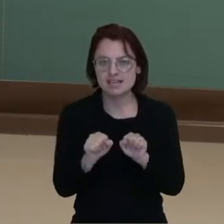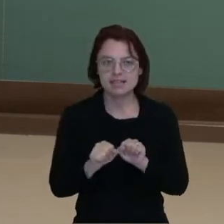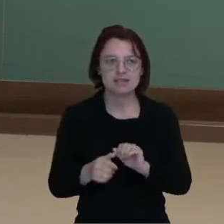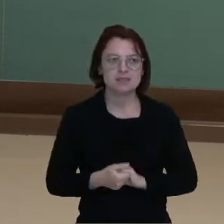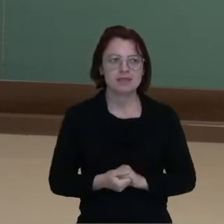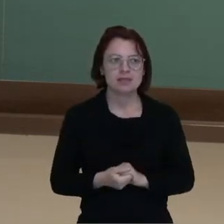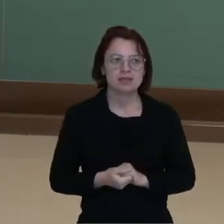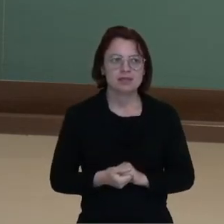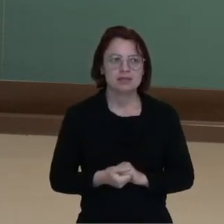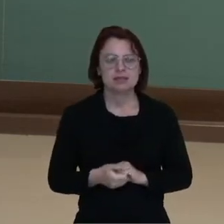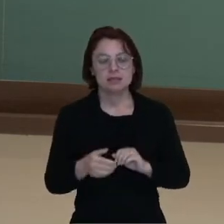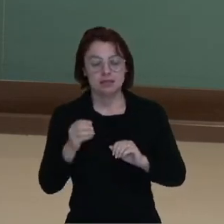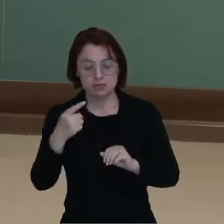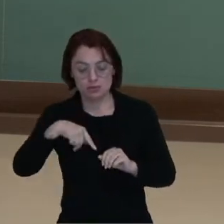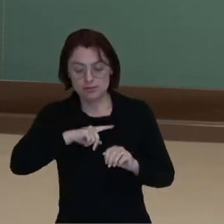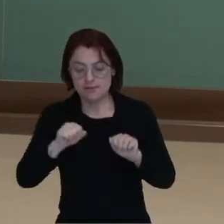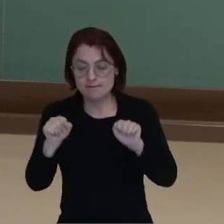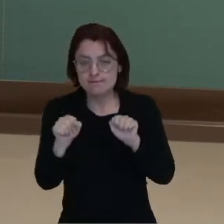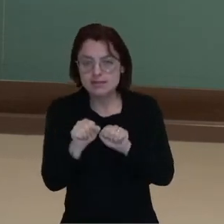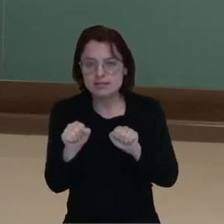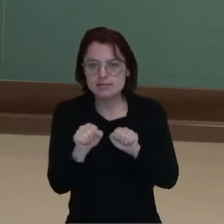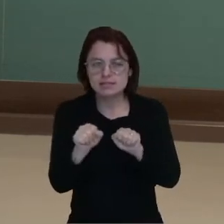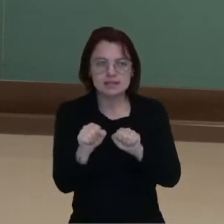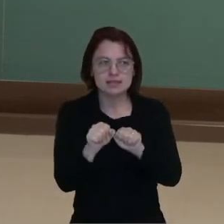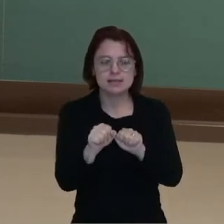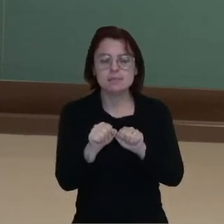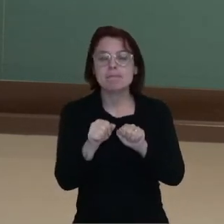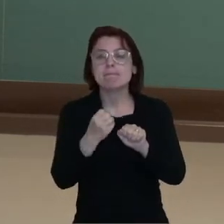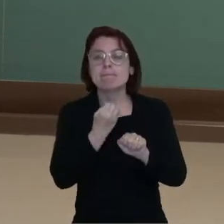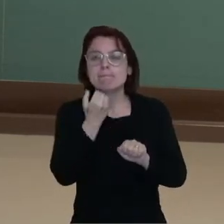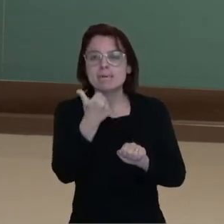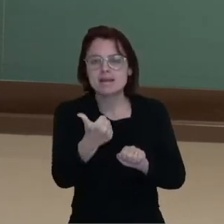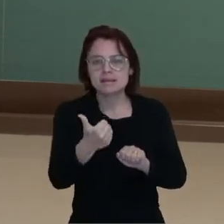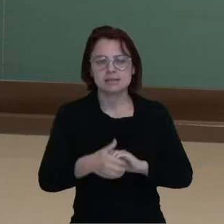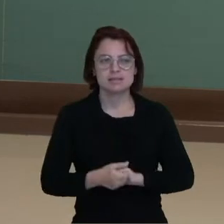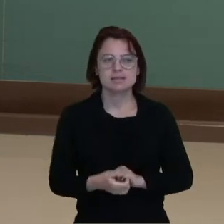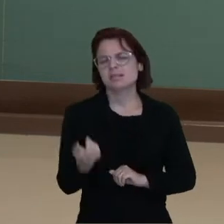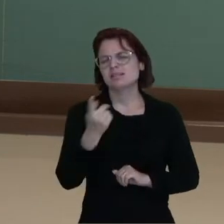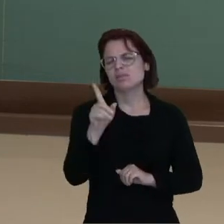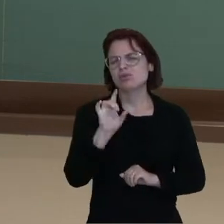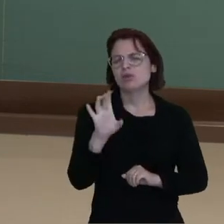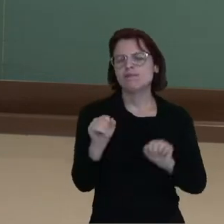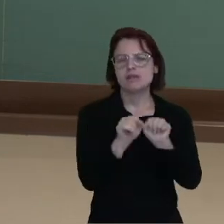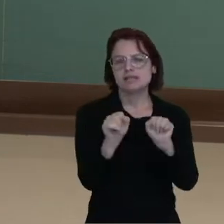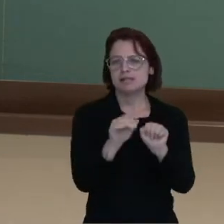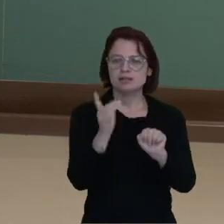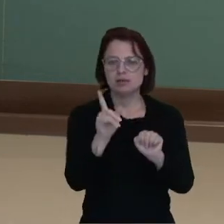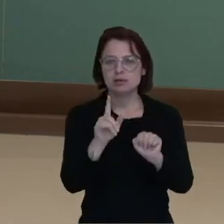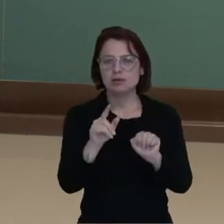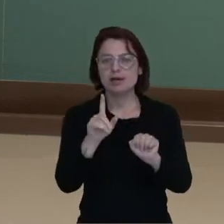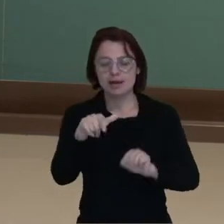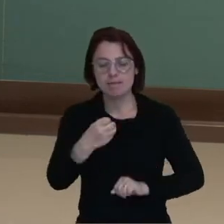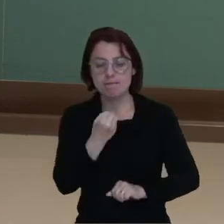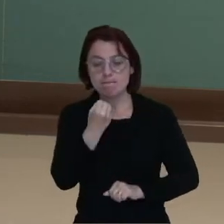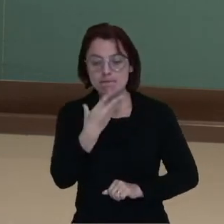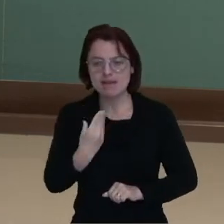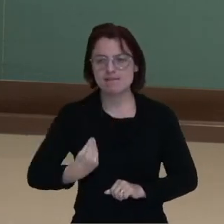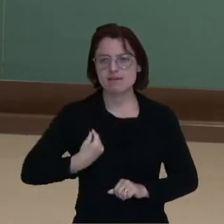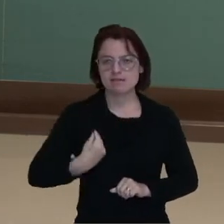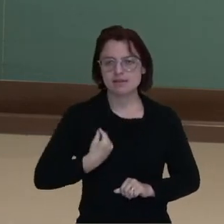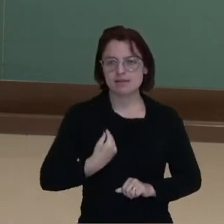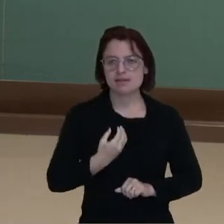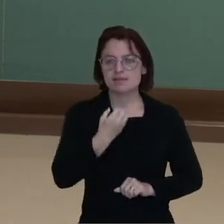E como nós devemos agir para agir bem, né? Não é só agir por agir, né? É o bem viver, é o